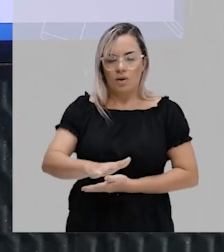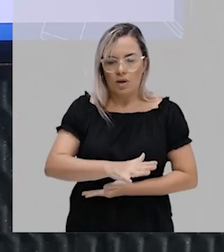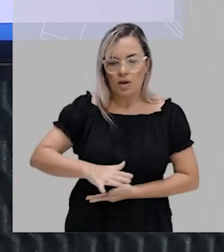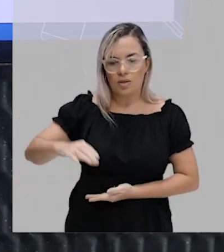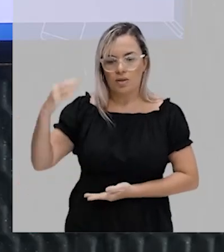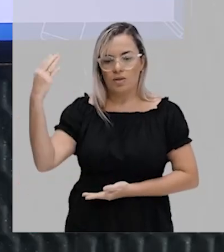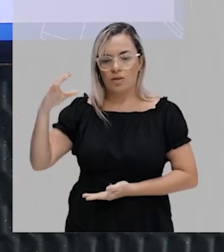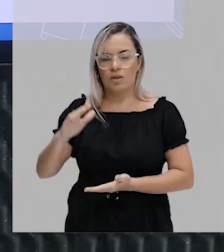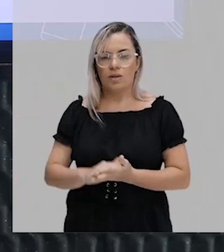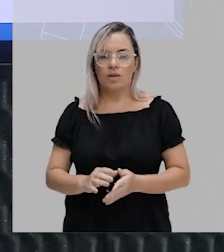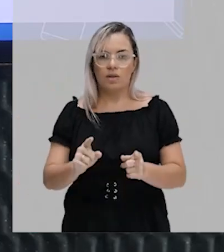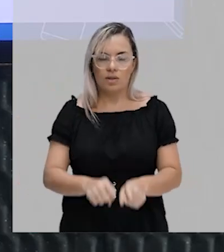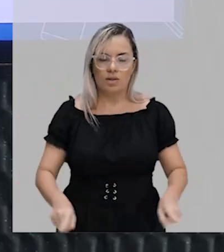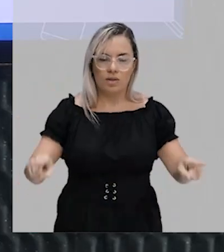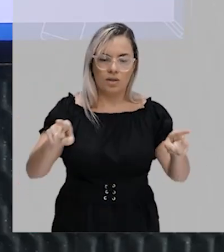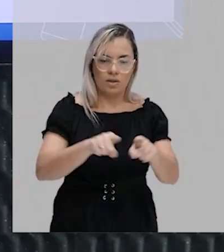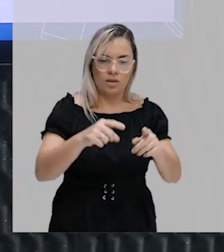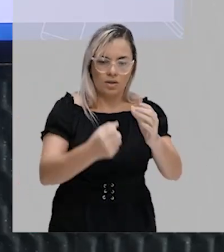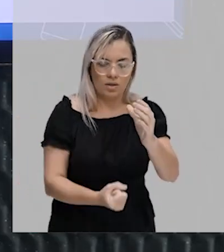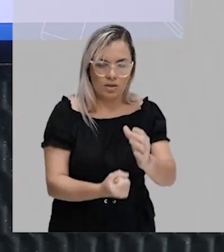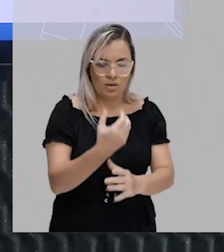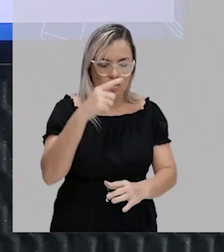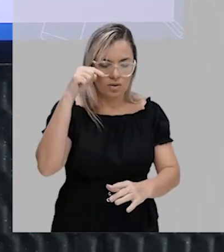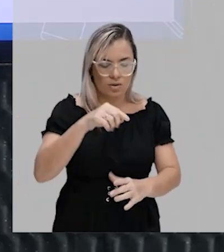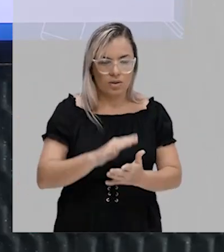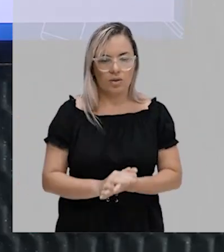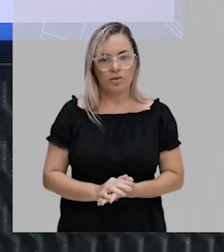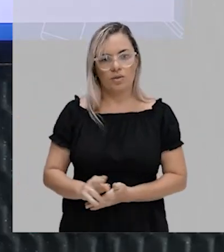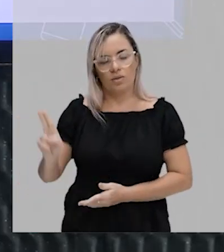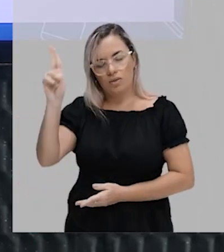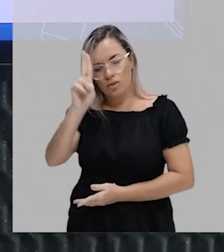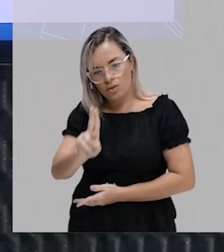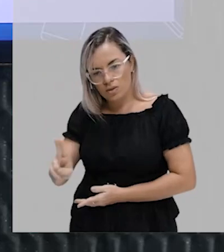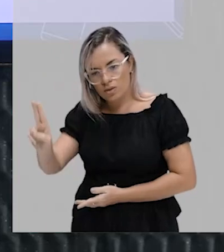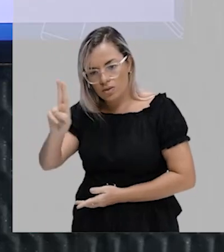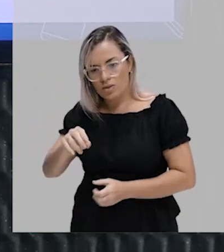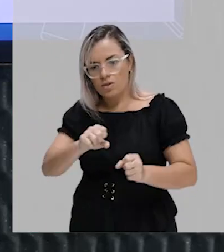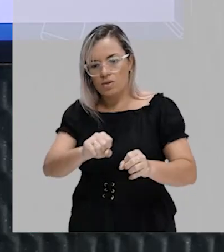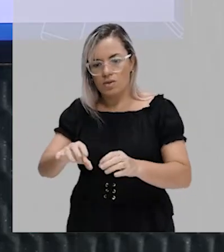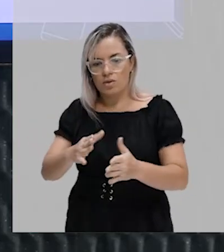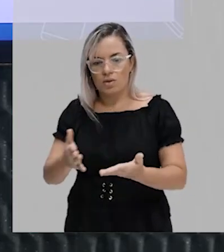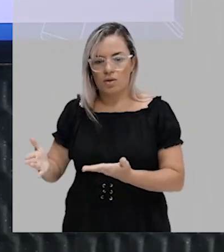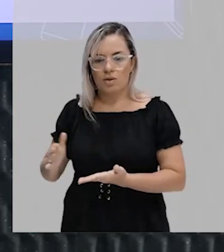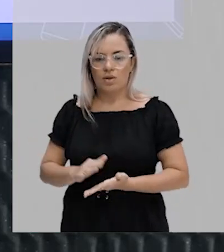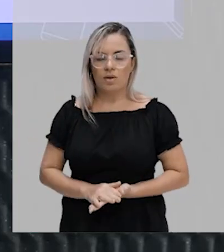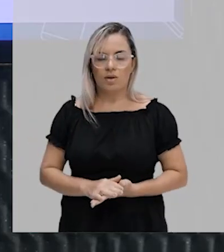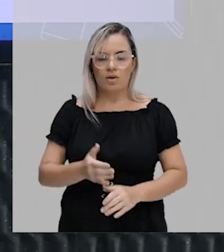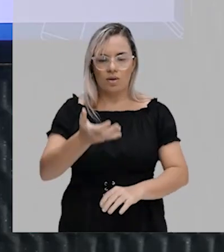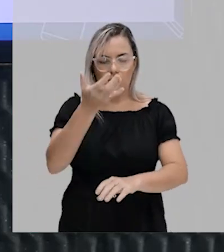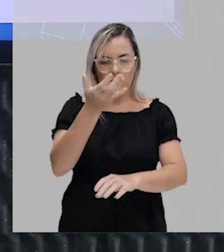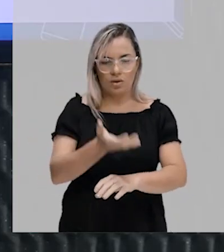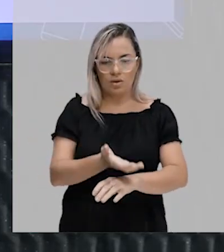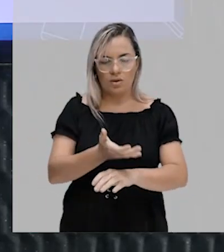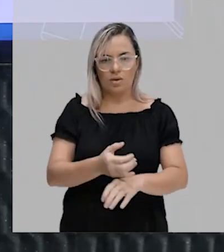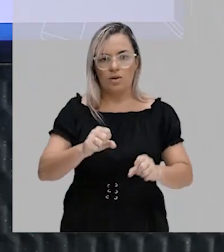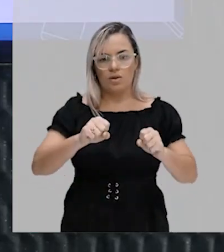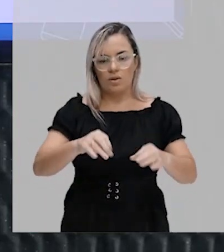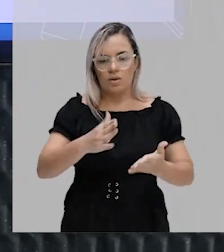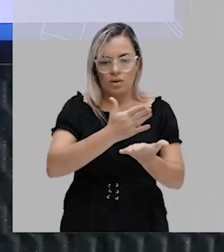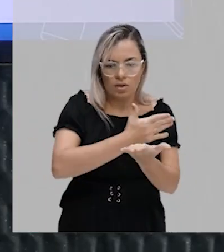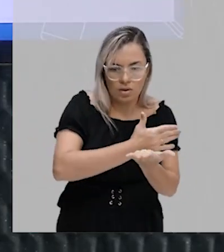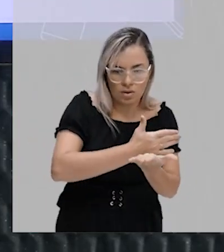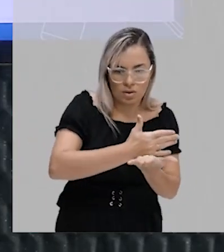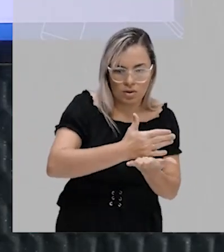criou a disciplina sociologia, inicialmente no ensino superior, na universidade. A disciplina era ensinada